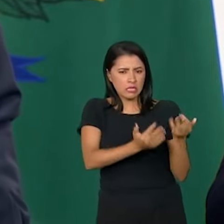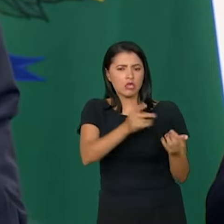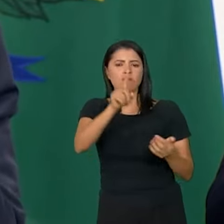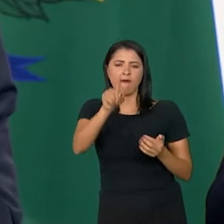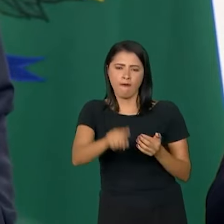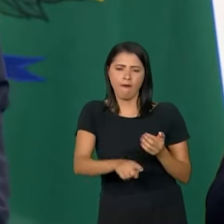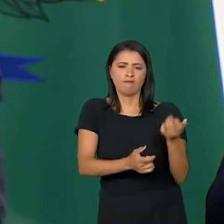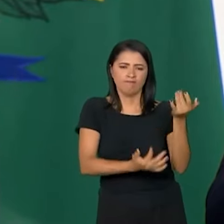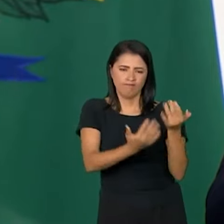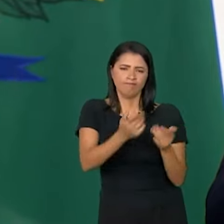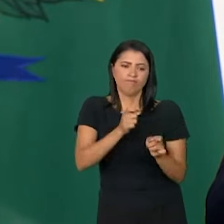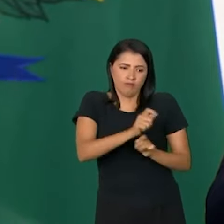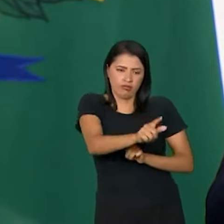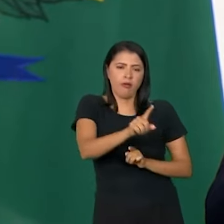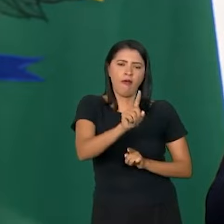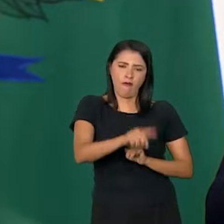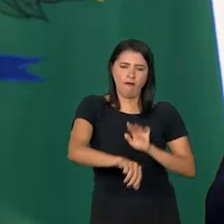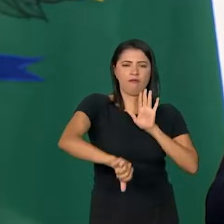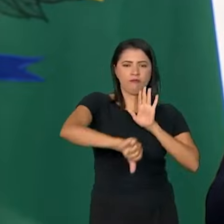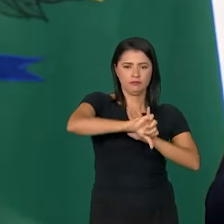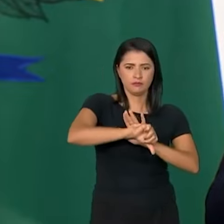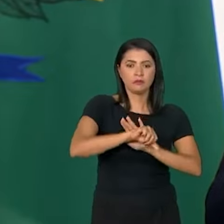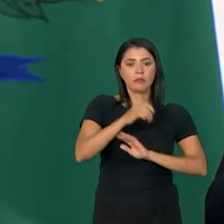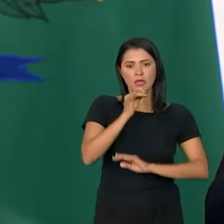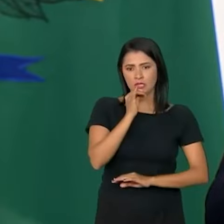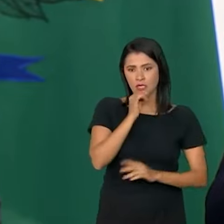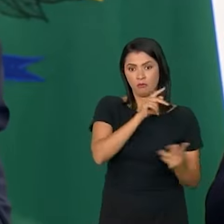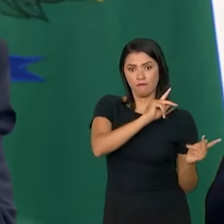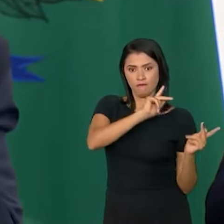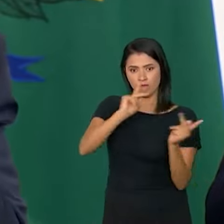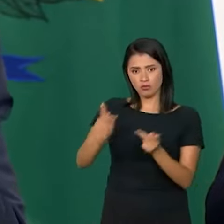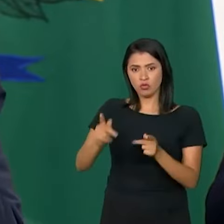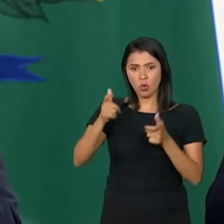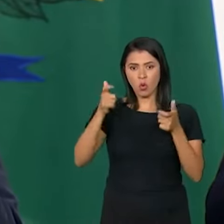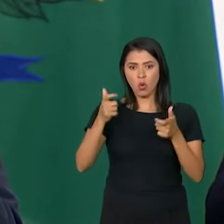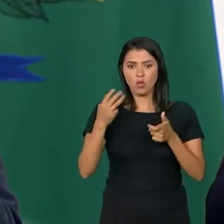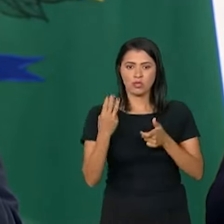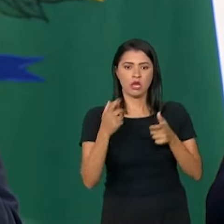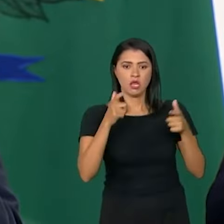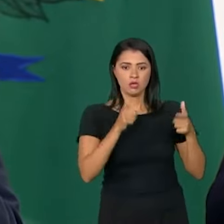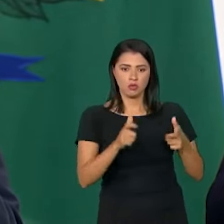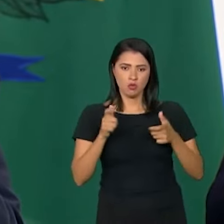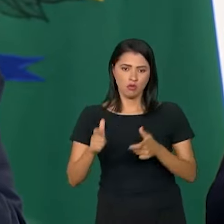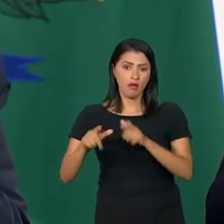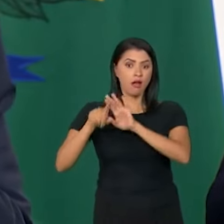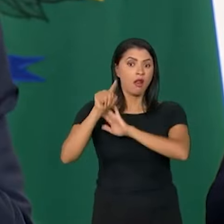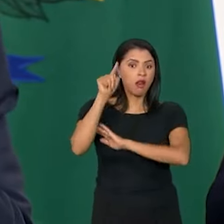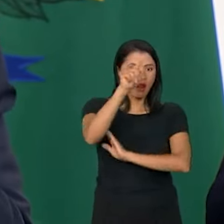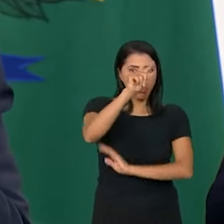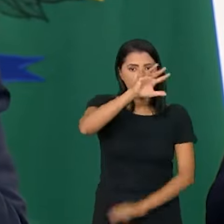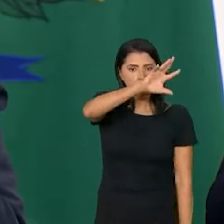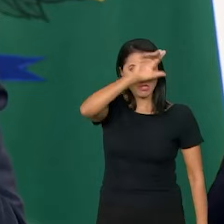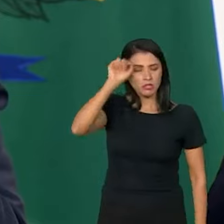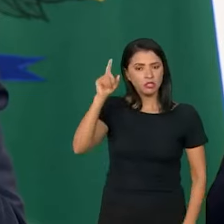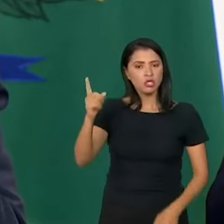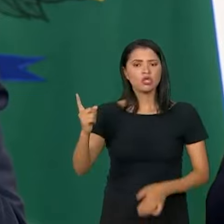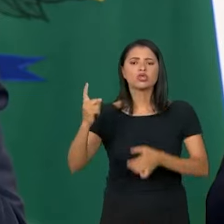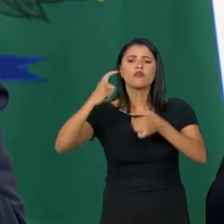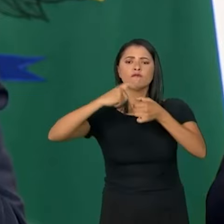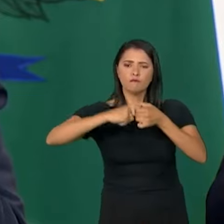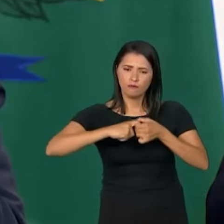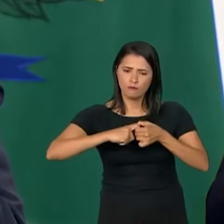criminosos por exemplo nós fomos fazer uma visita em três comunidades na Amazônia e na